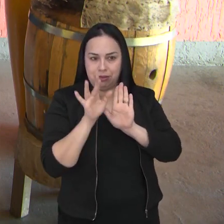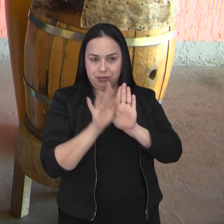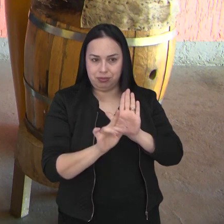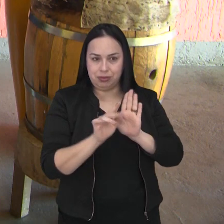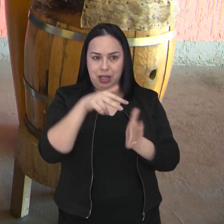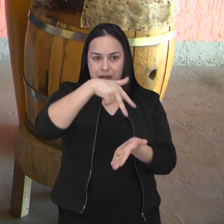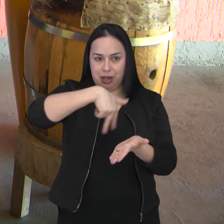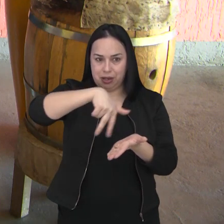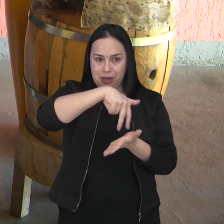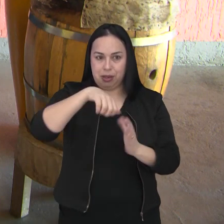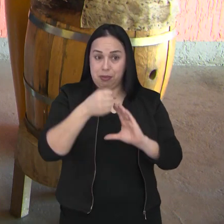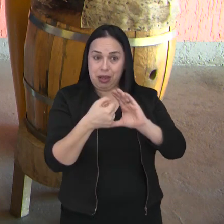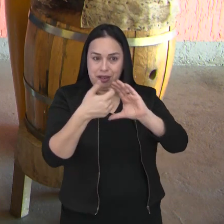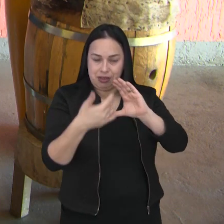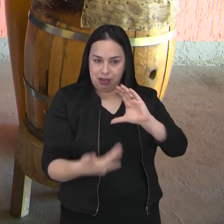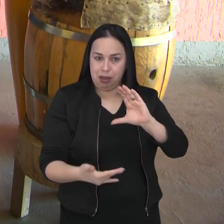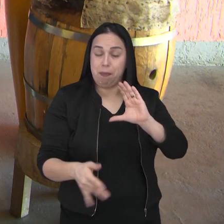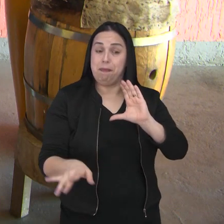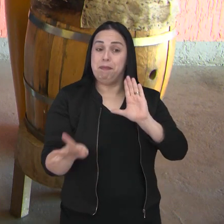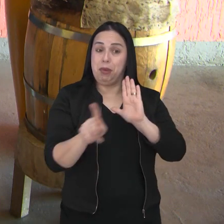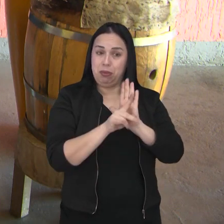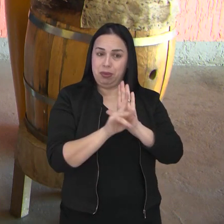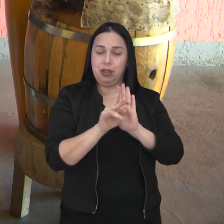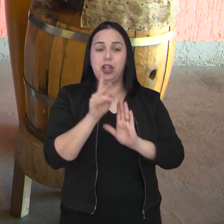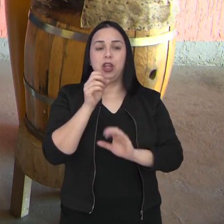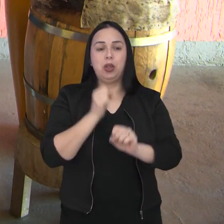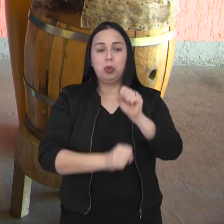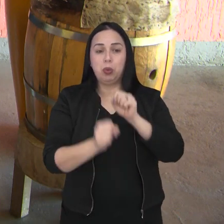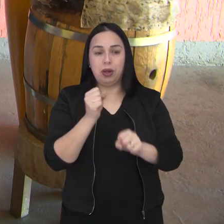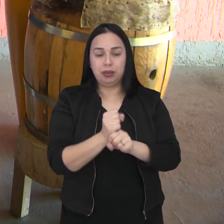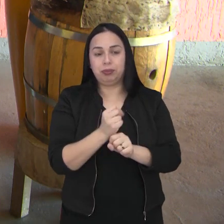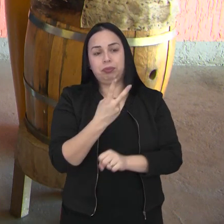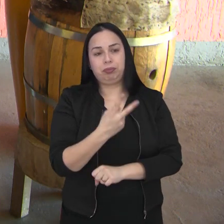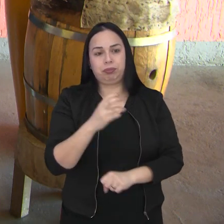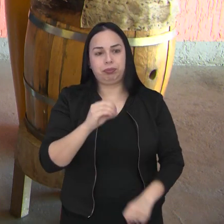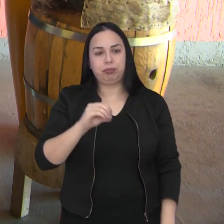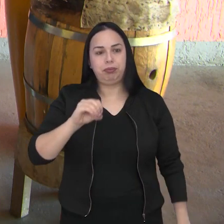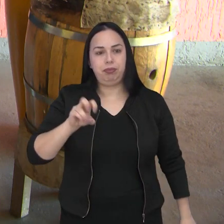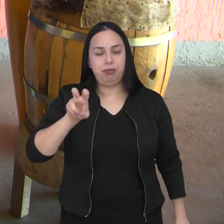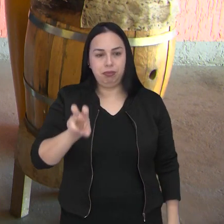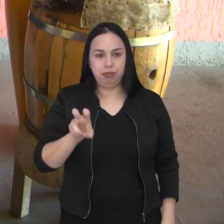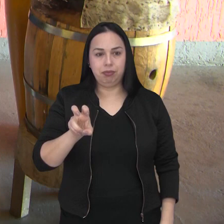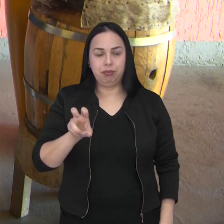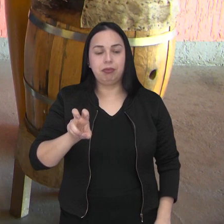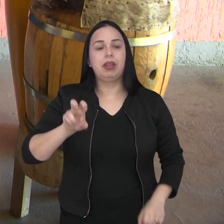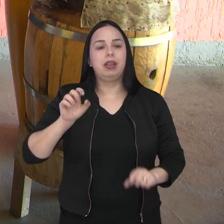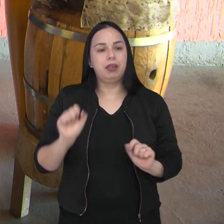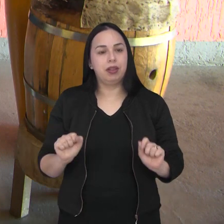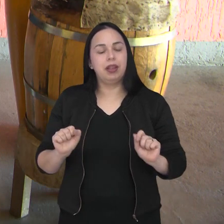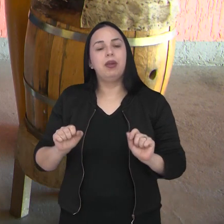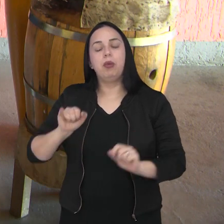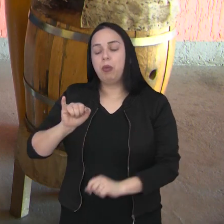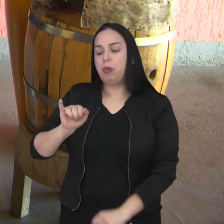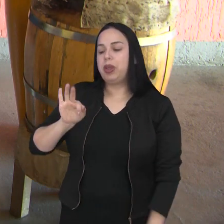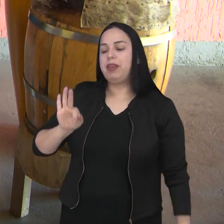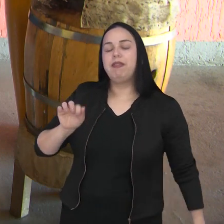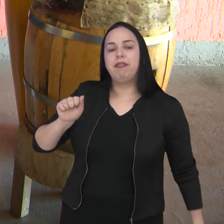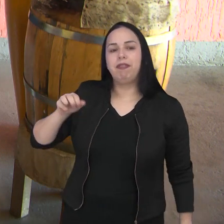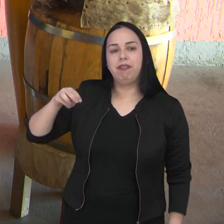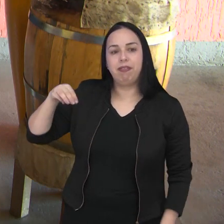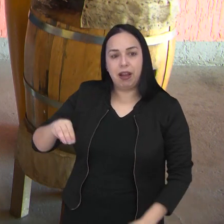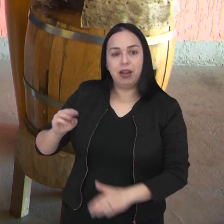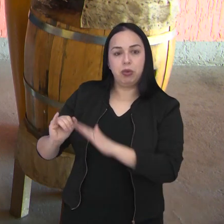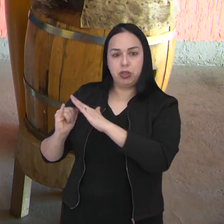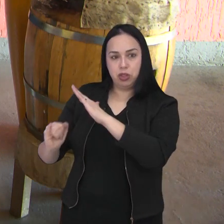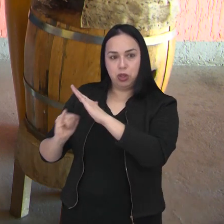comentei, ó, o jongo é uma dança que tem características bem definidas e em 2005 a manifestação foi tombada pelo IFAM, né, o